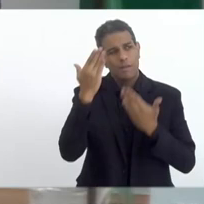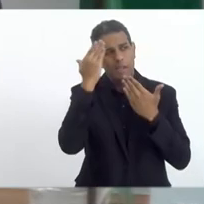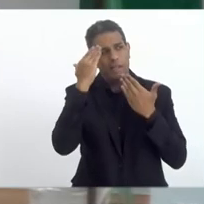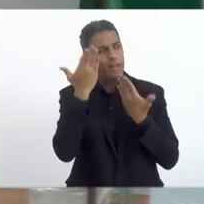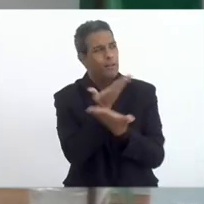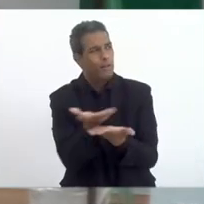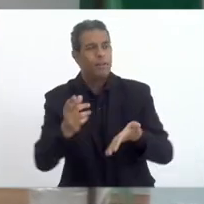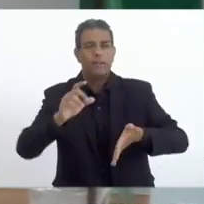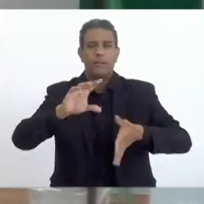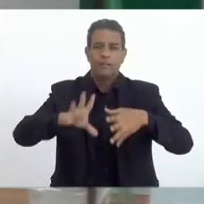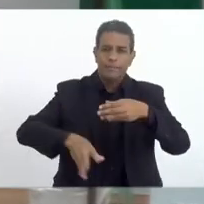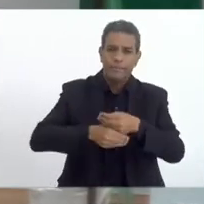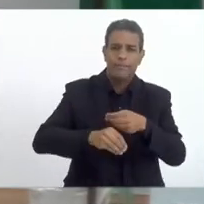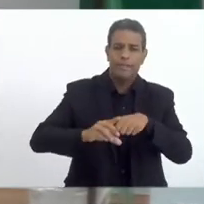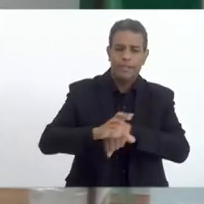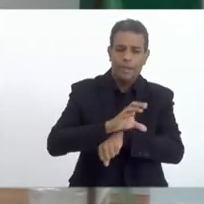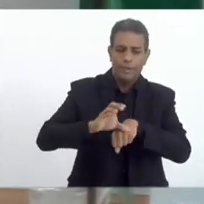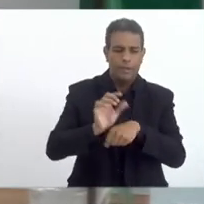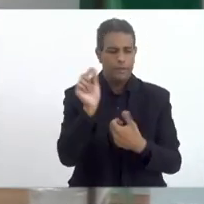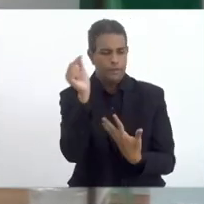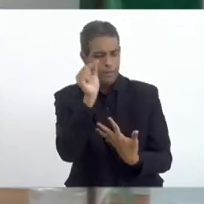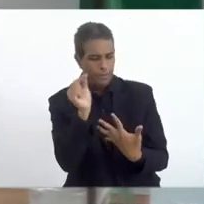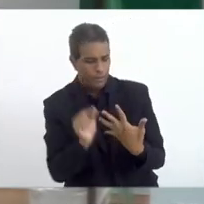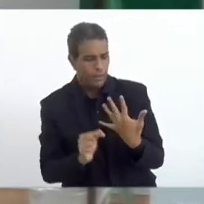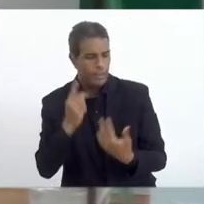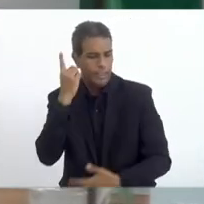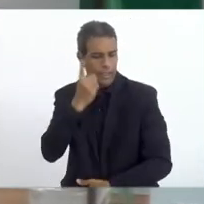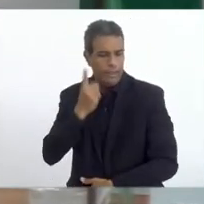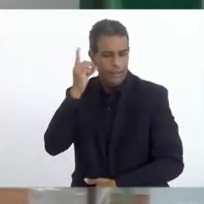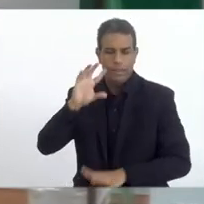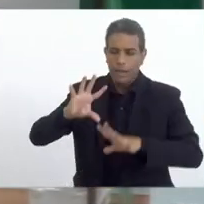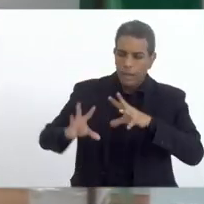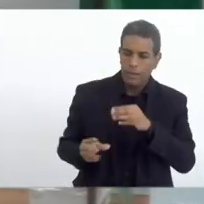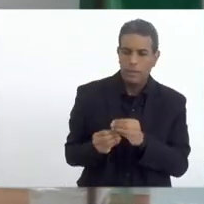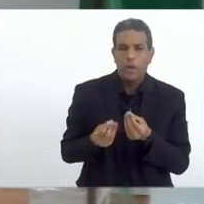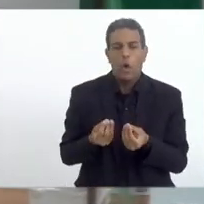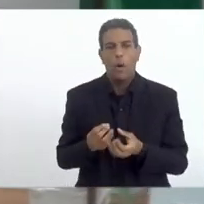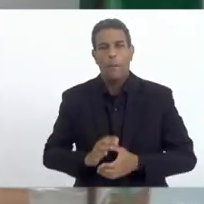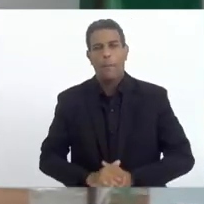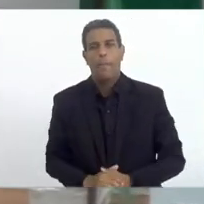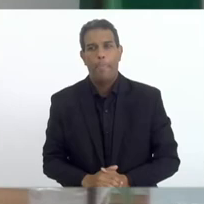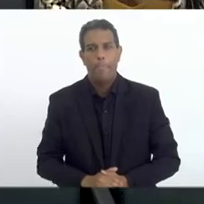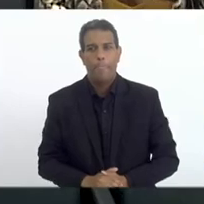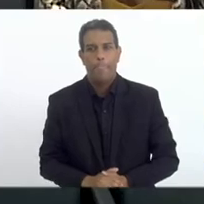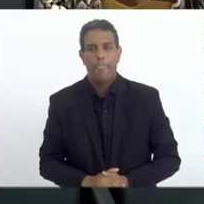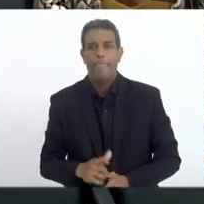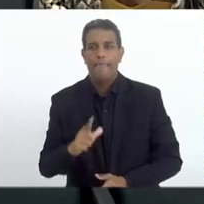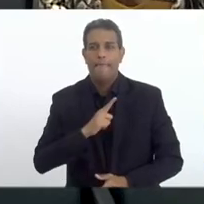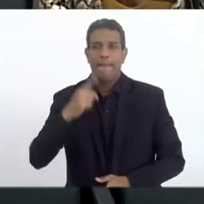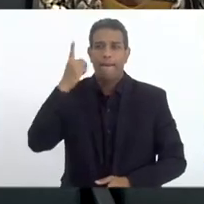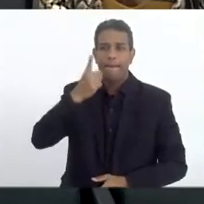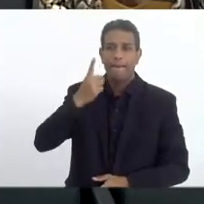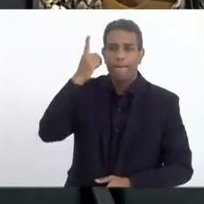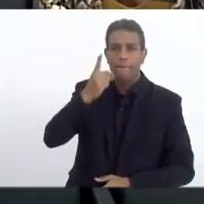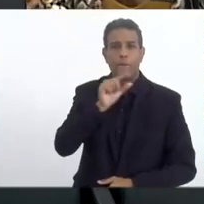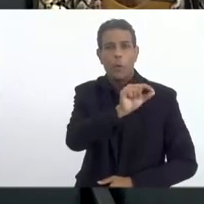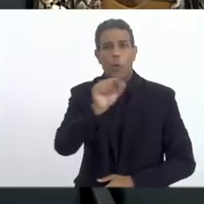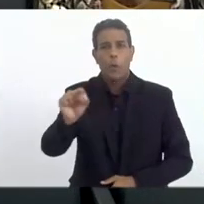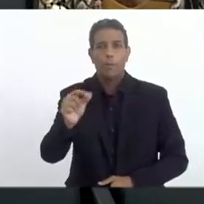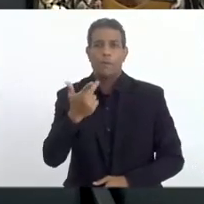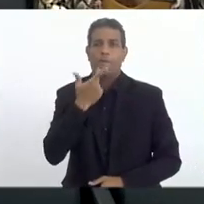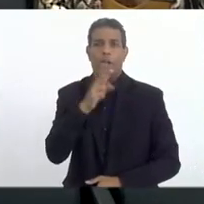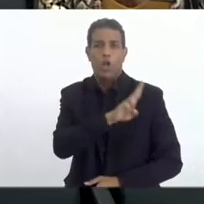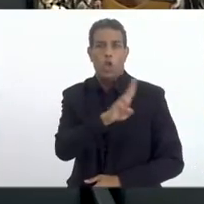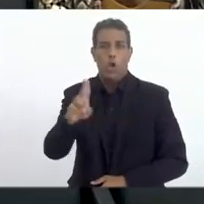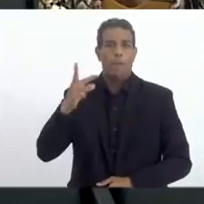as emendas dos deputados X, Y, Z, blá, blá, blá, né? Tem deputado, e eu não vou